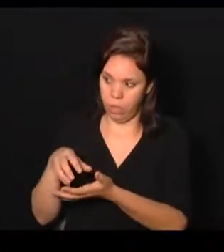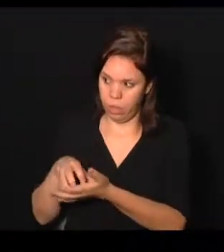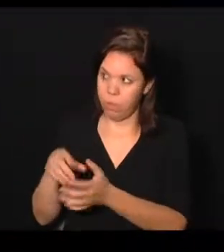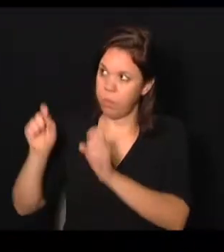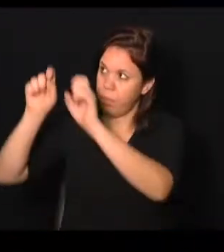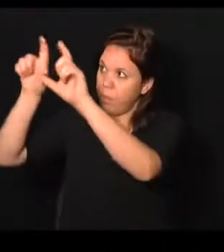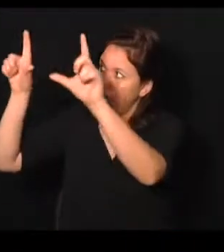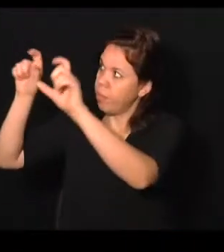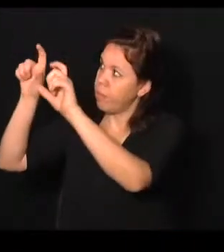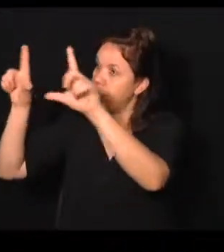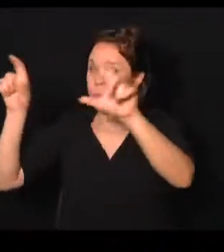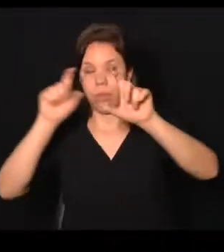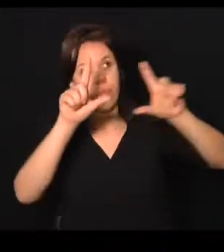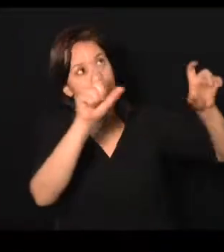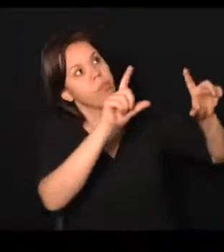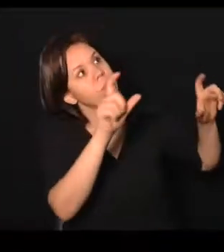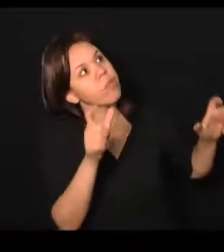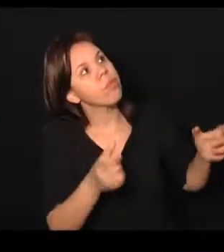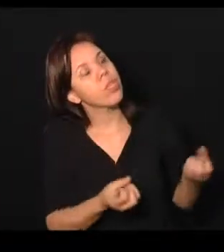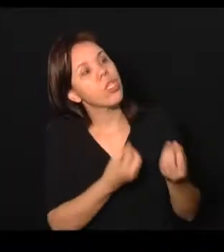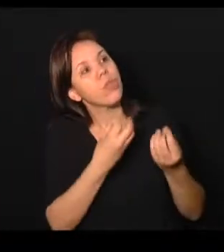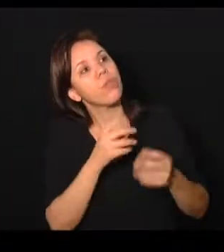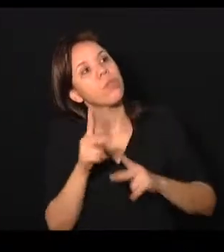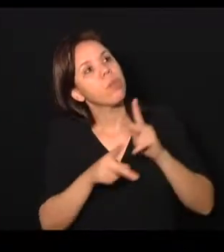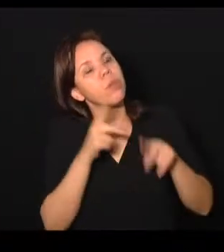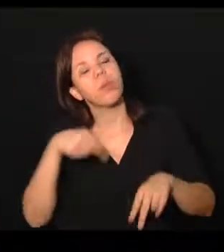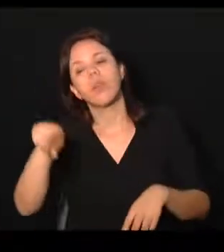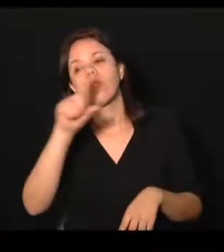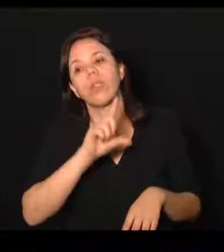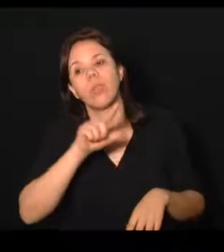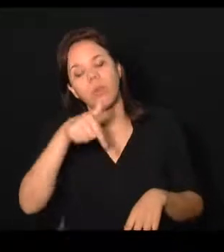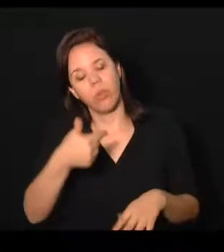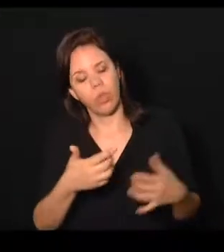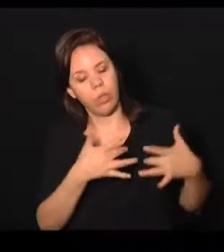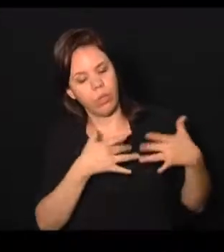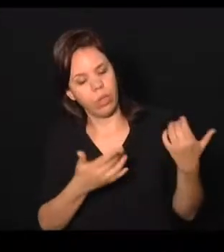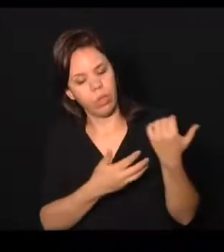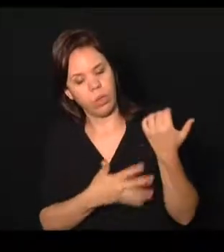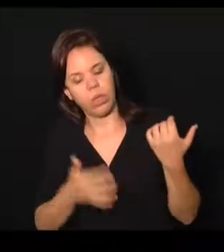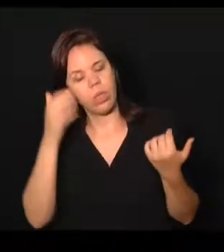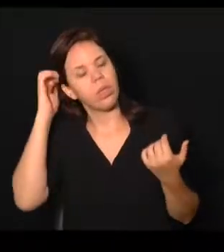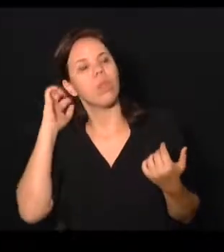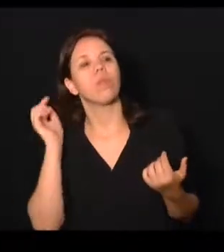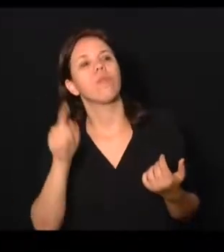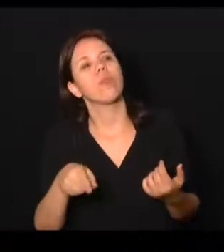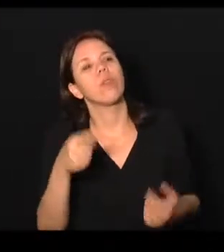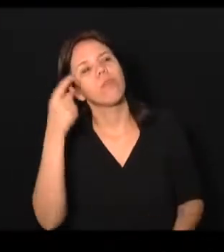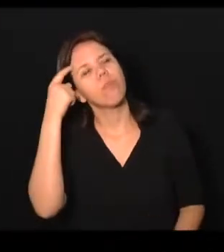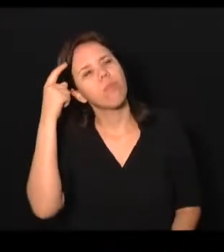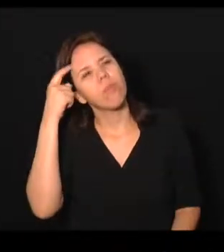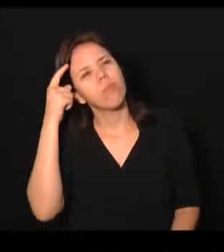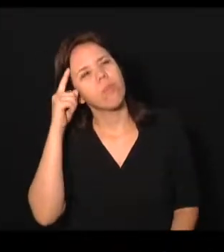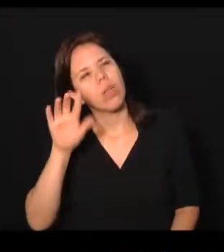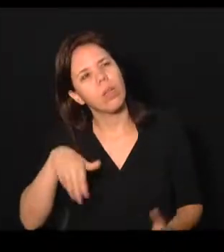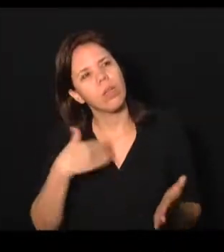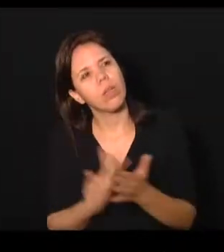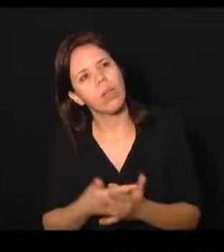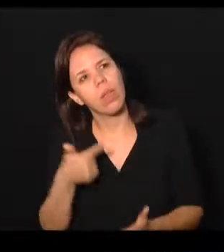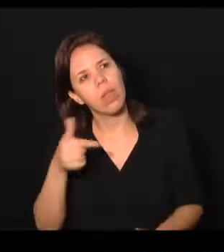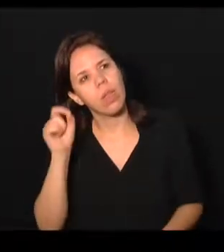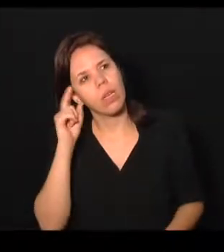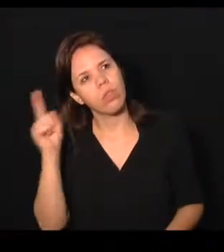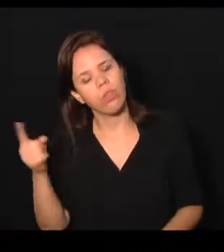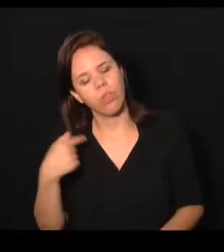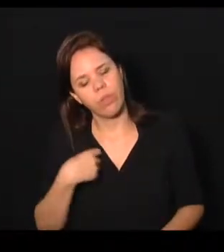quadrinhos informando, por exemplo, assim, para a população. Se após a doação de sangue, você até 10 dias